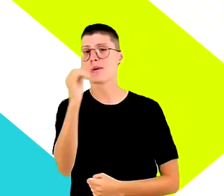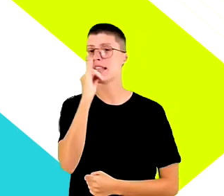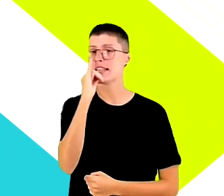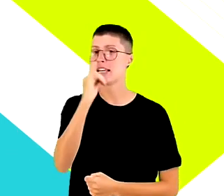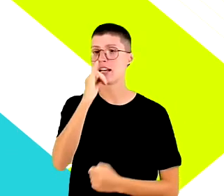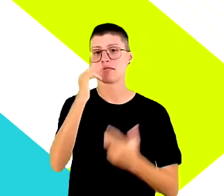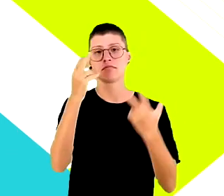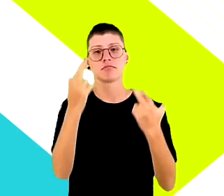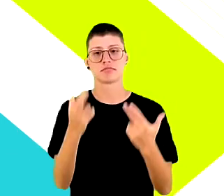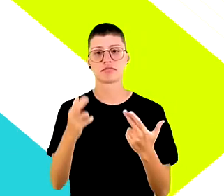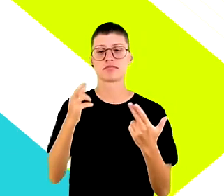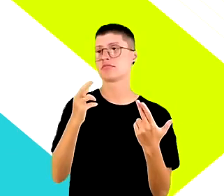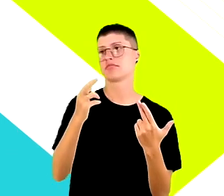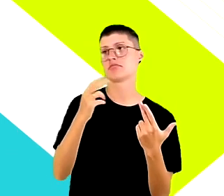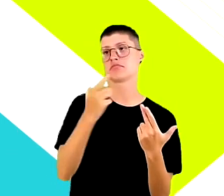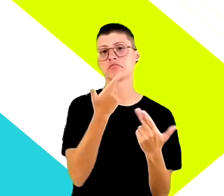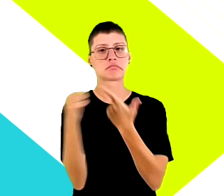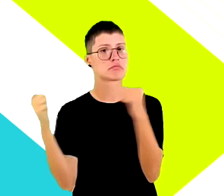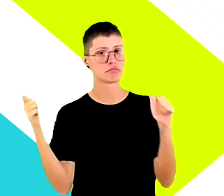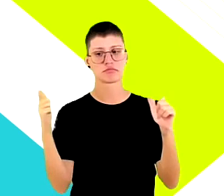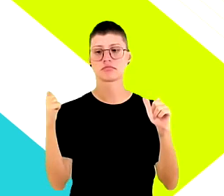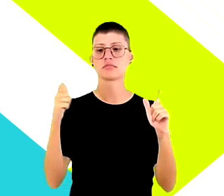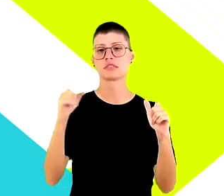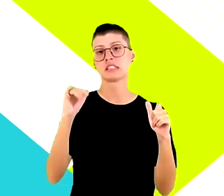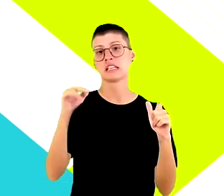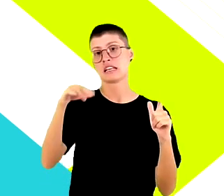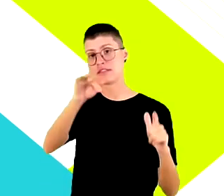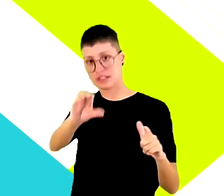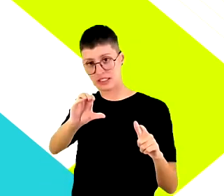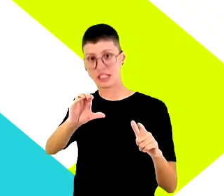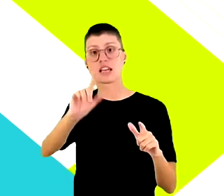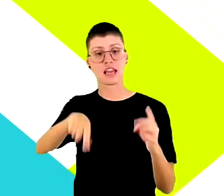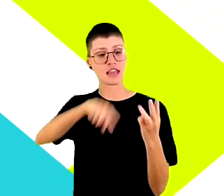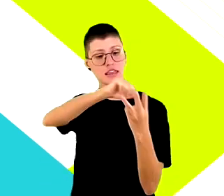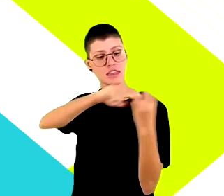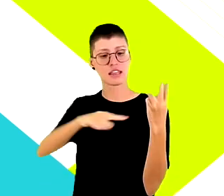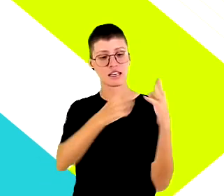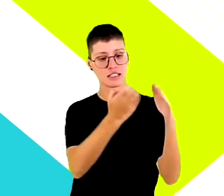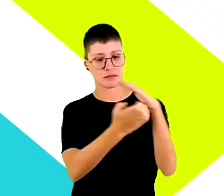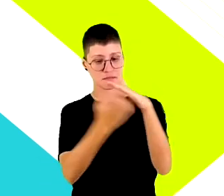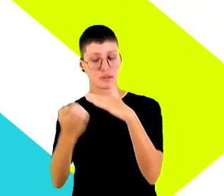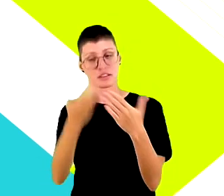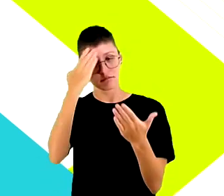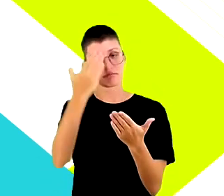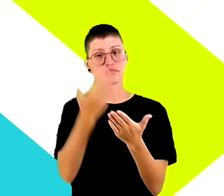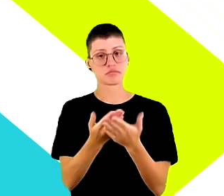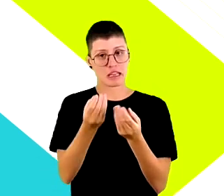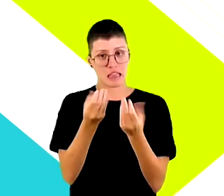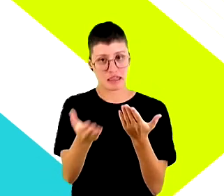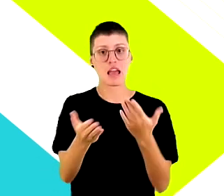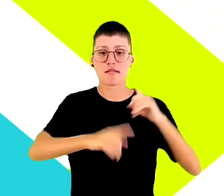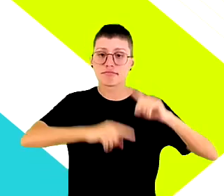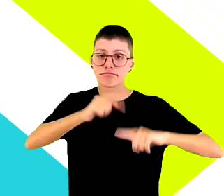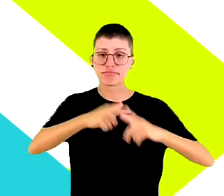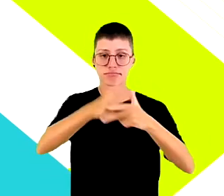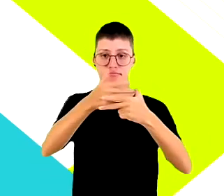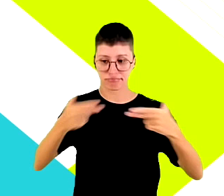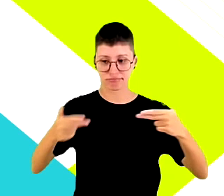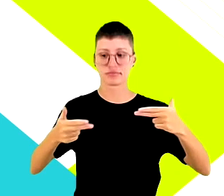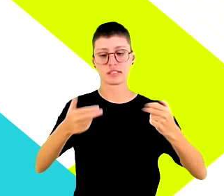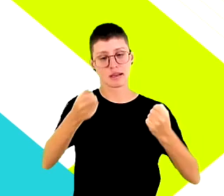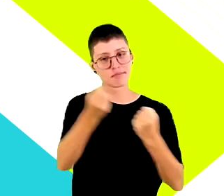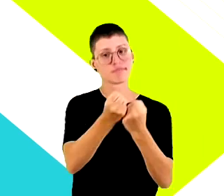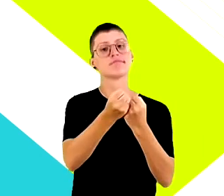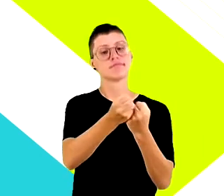Syngenta e FMC, que são 3 empresas, né, que produzem insumos para o produtor, né, e financiam o produtor. Então, eles